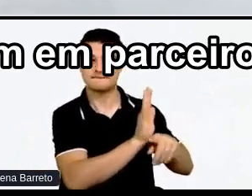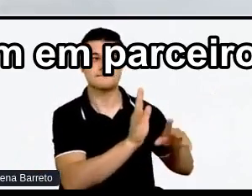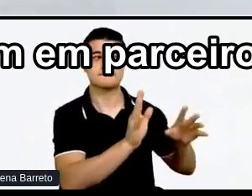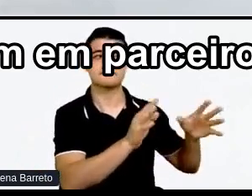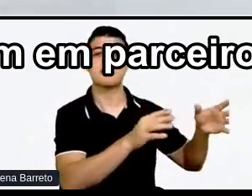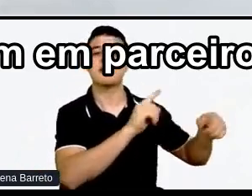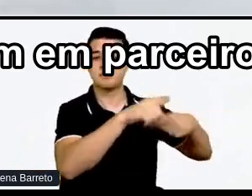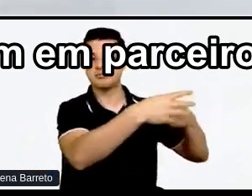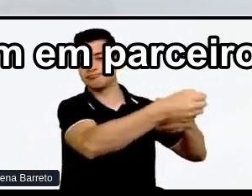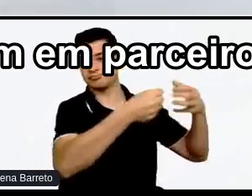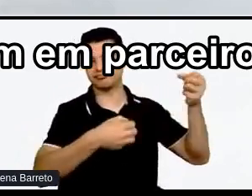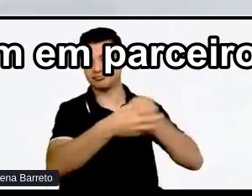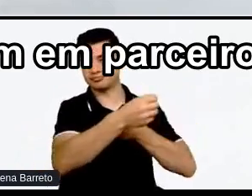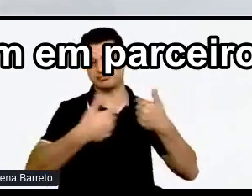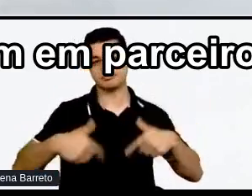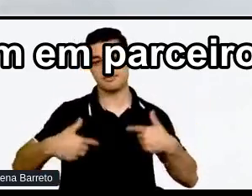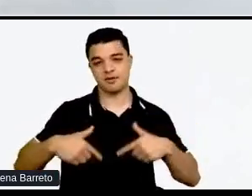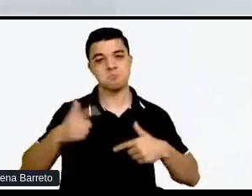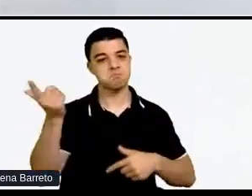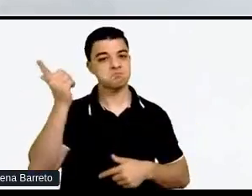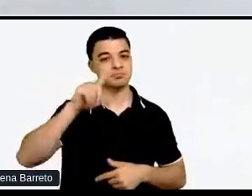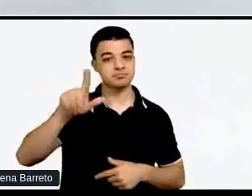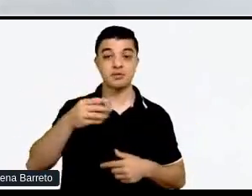parceiros para o negócio.